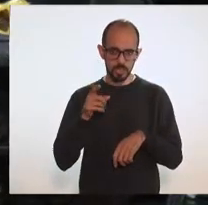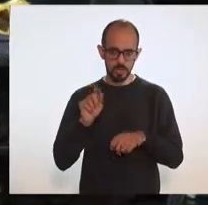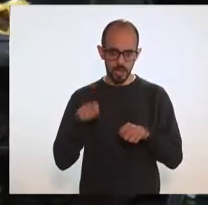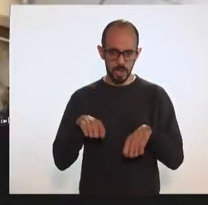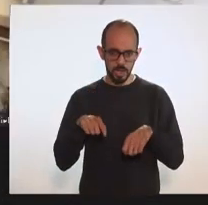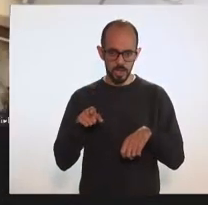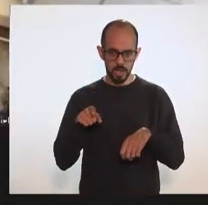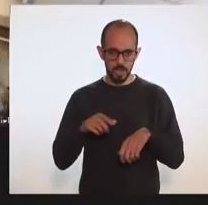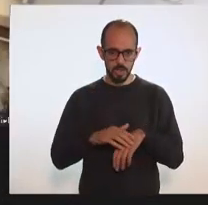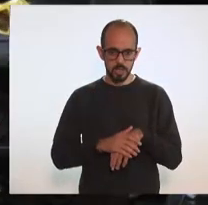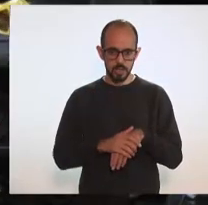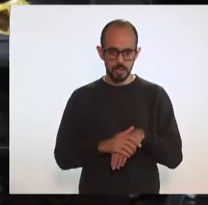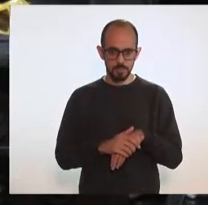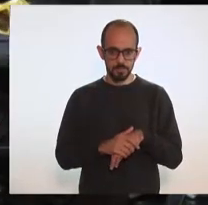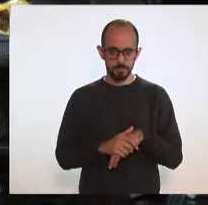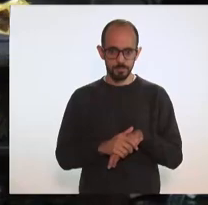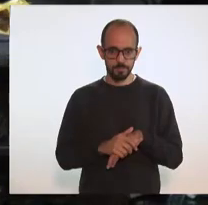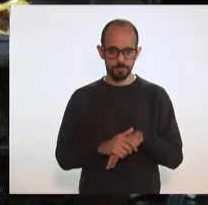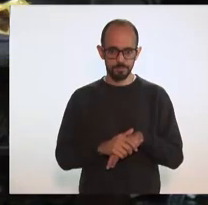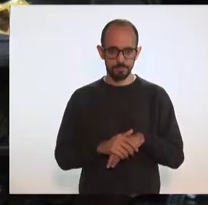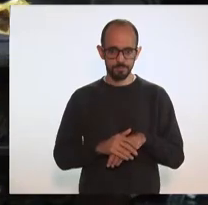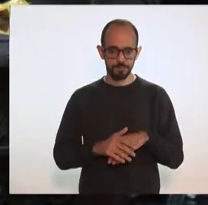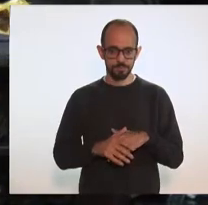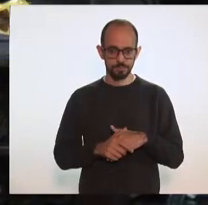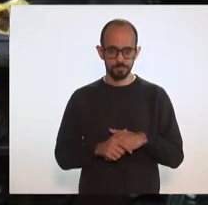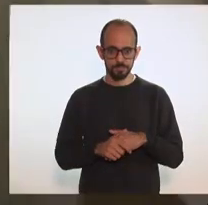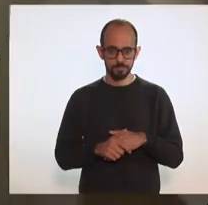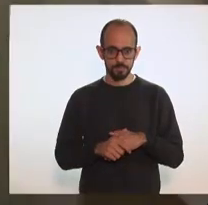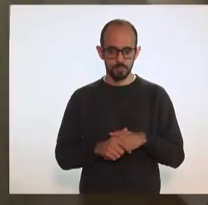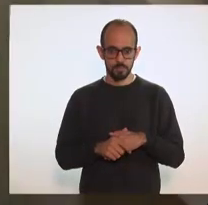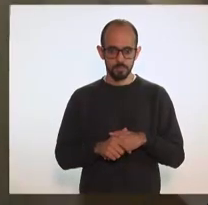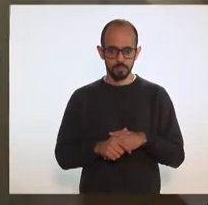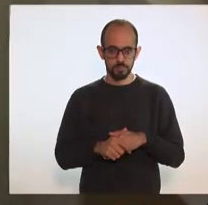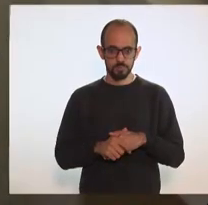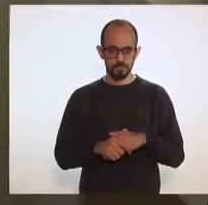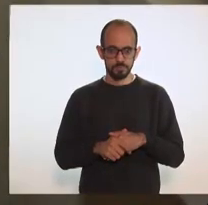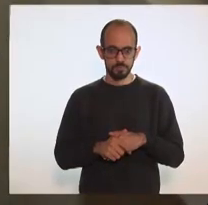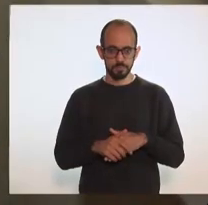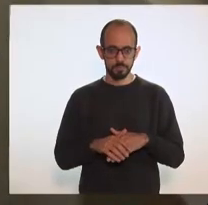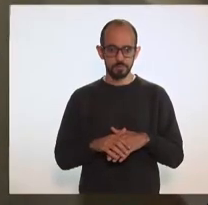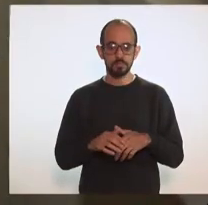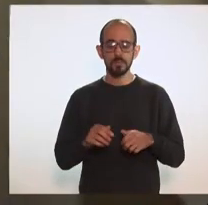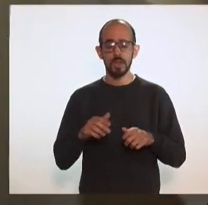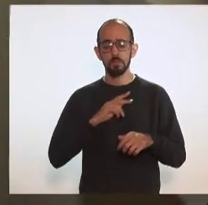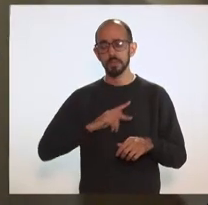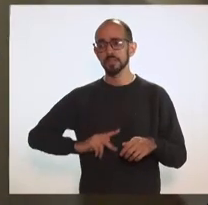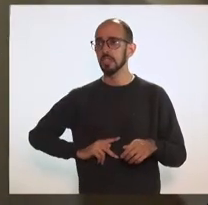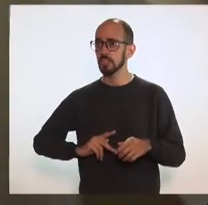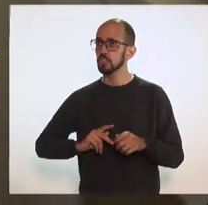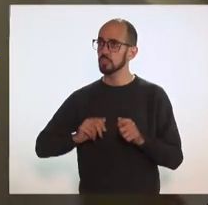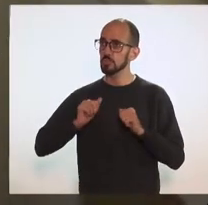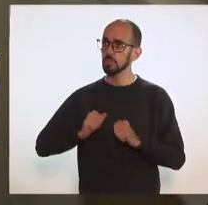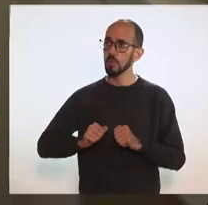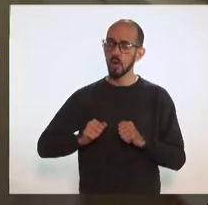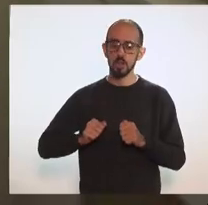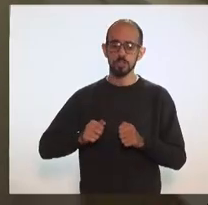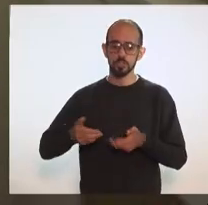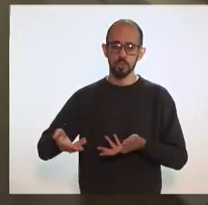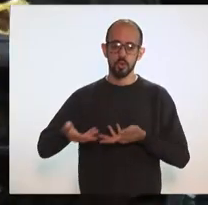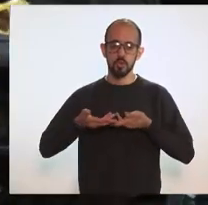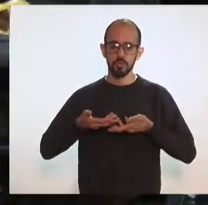eu sei que São Luís e a gente convoca amanhã a gente